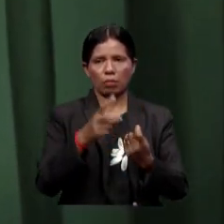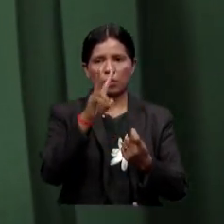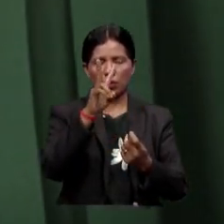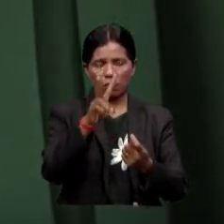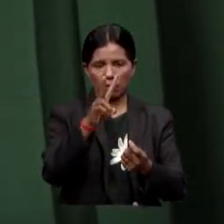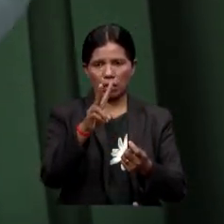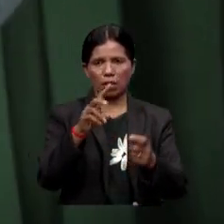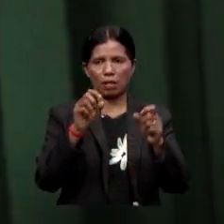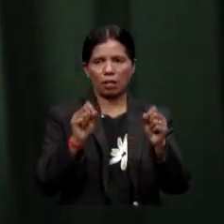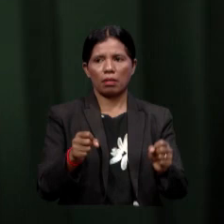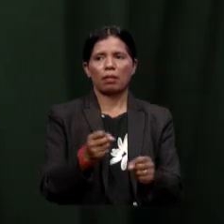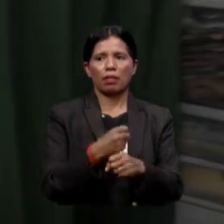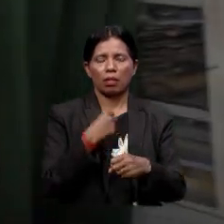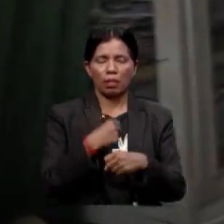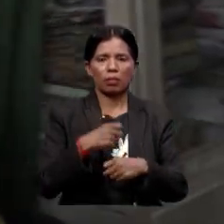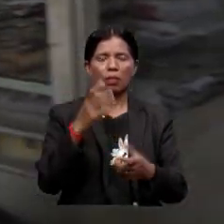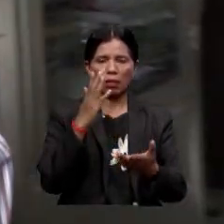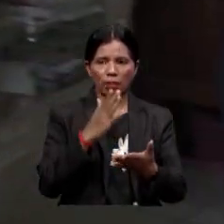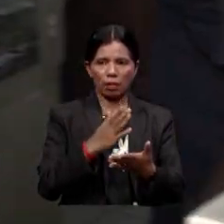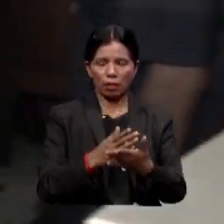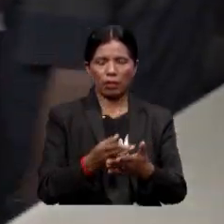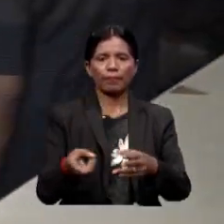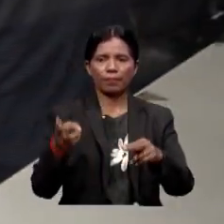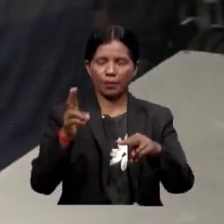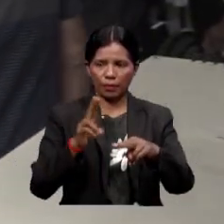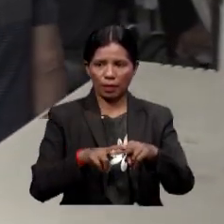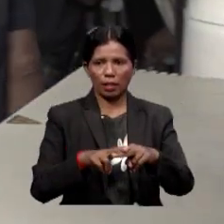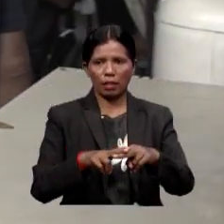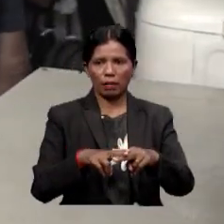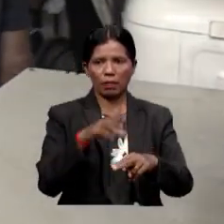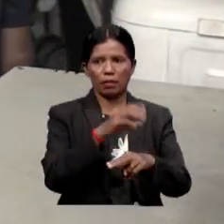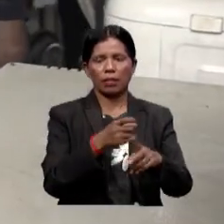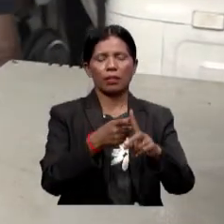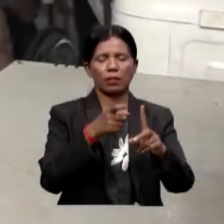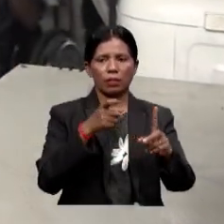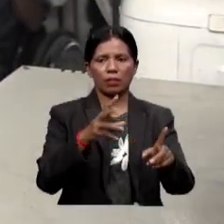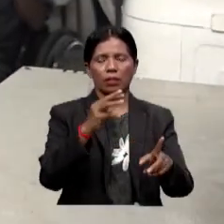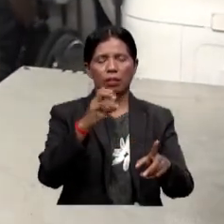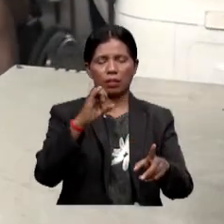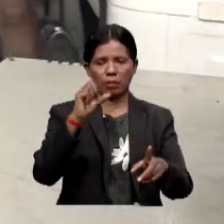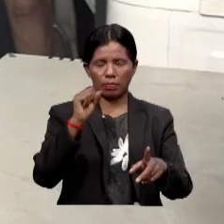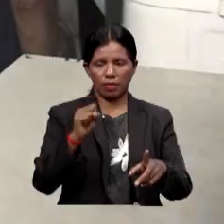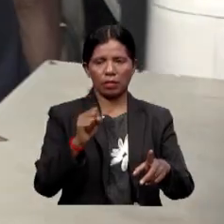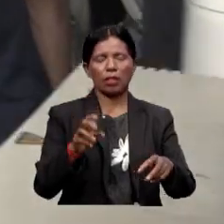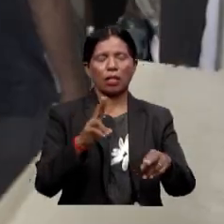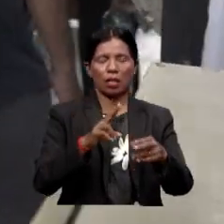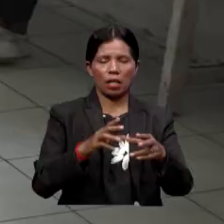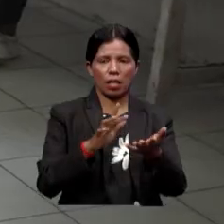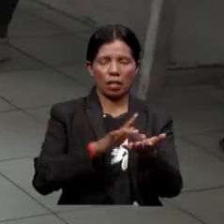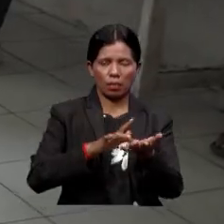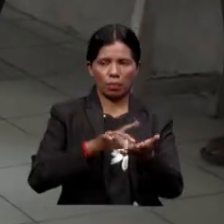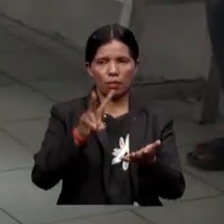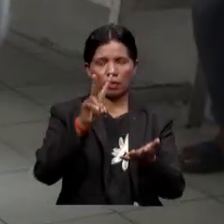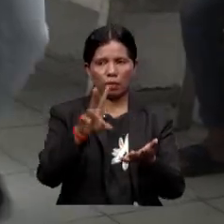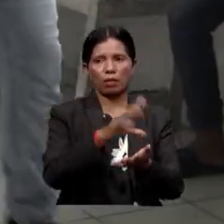halo ou impede aumento de crescimento do músculo próstata, né? Ai moro kula naram finesterai